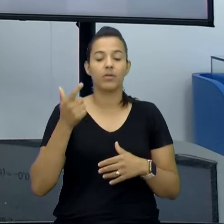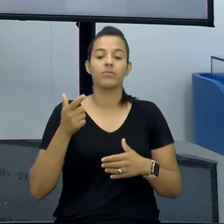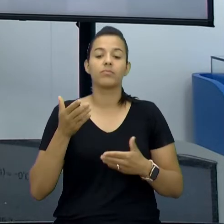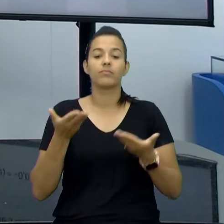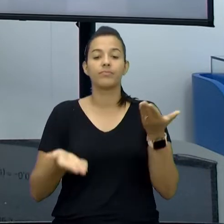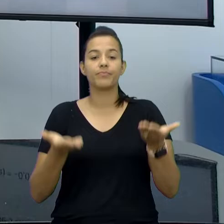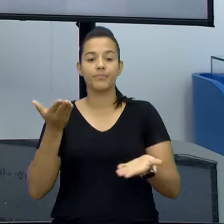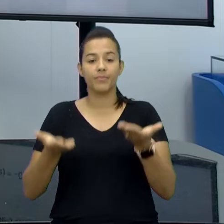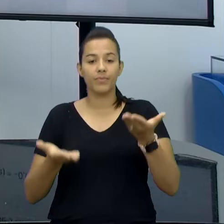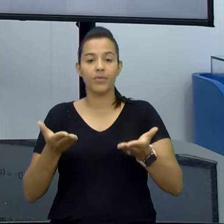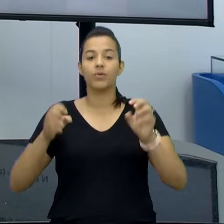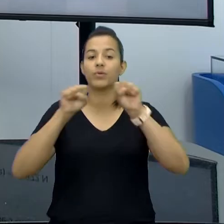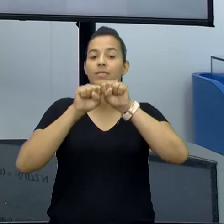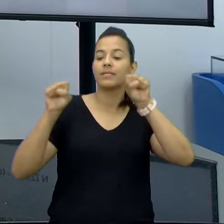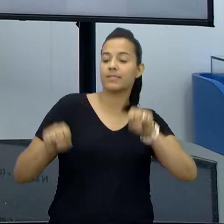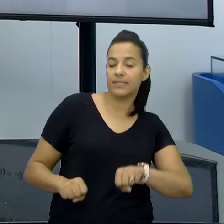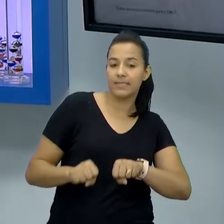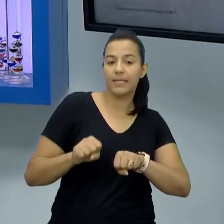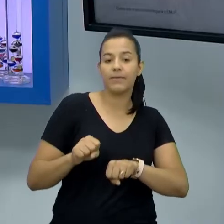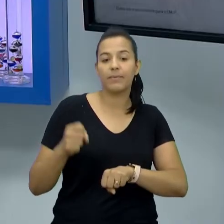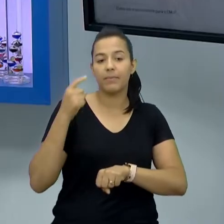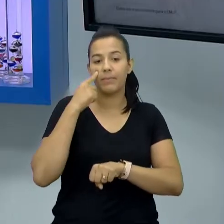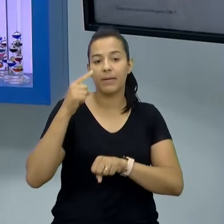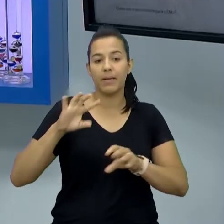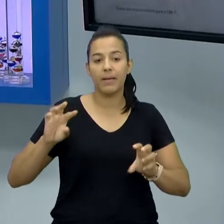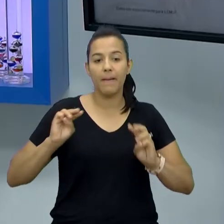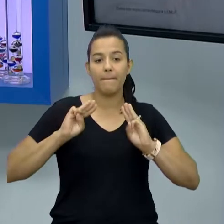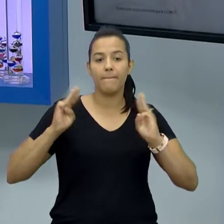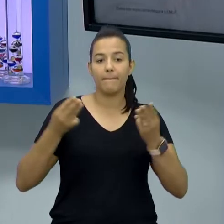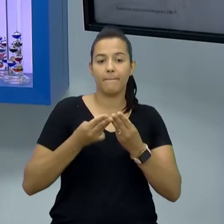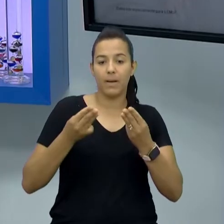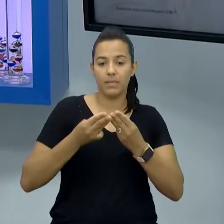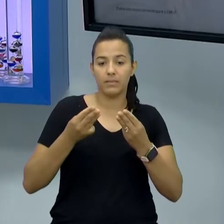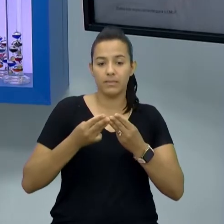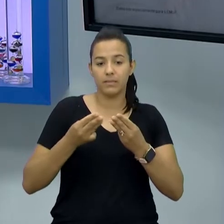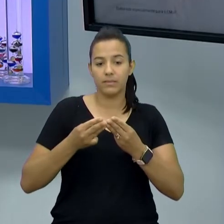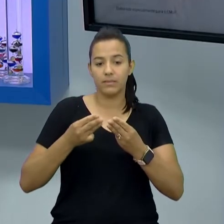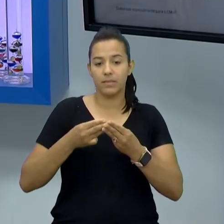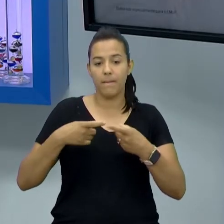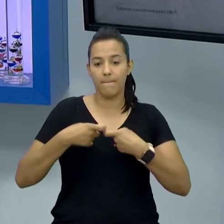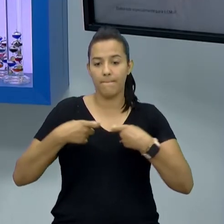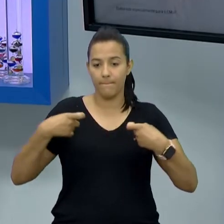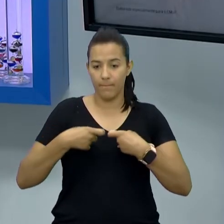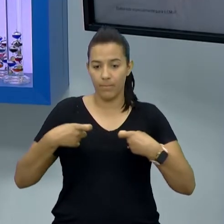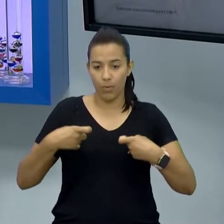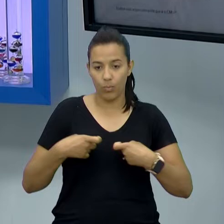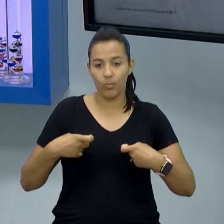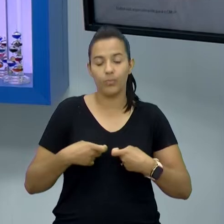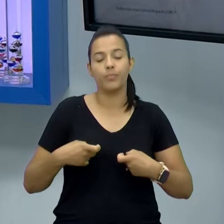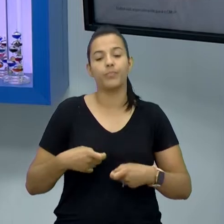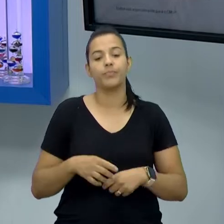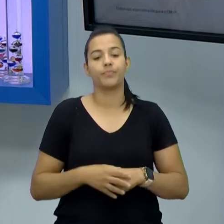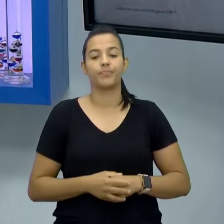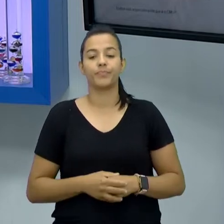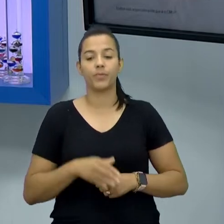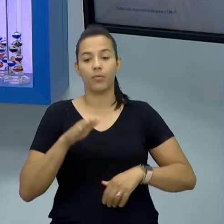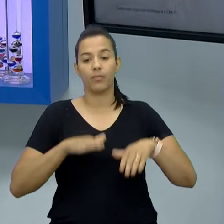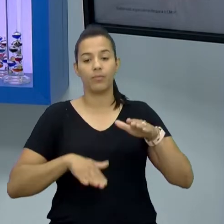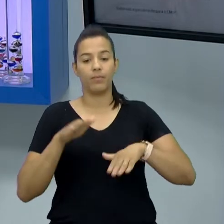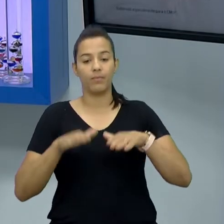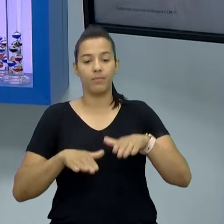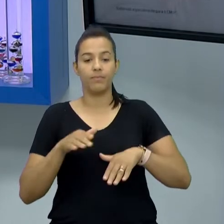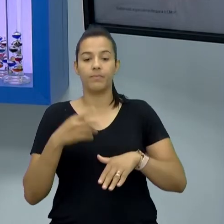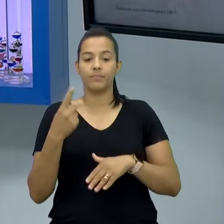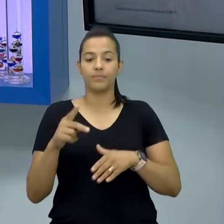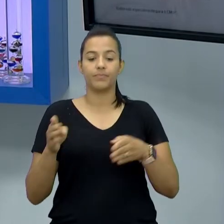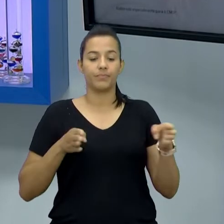oscilatório de um sistema massa-mola. Sistema massa-mola. E aí depende da massa também. O período depende da